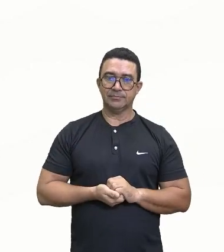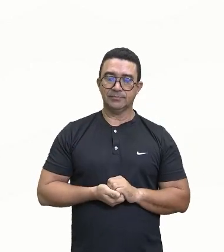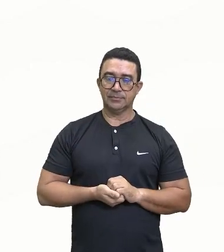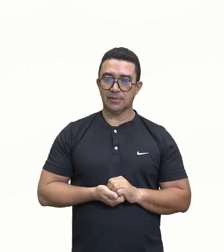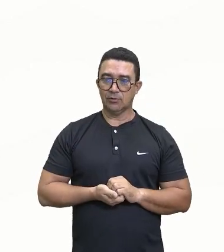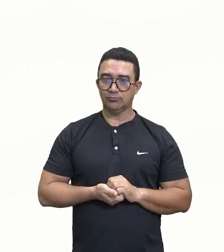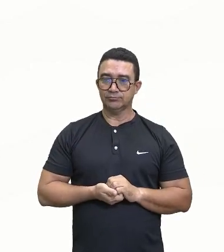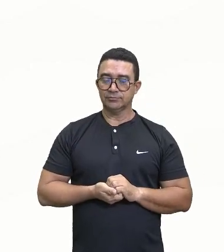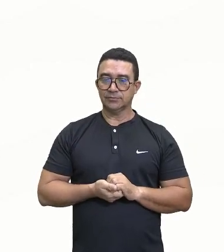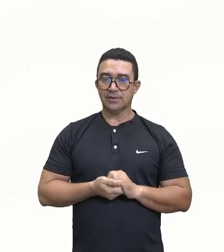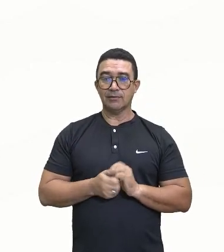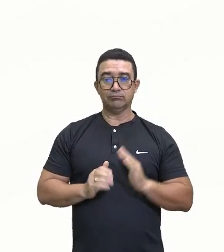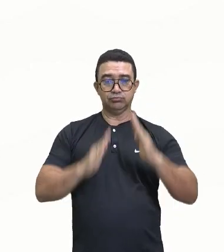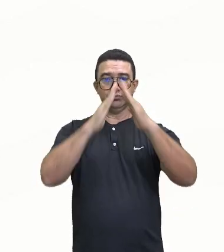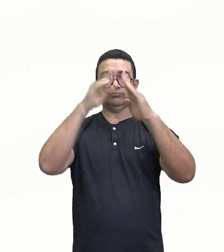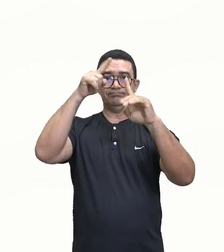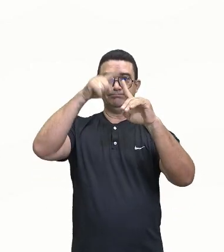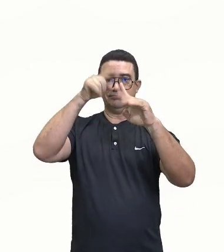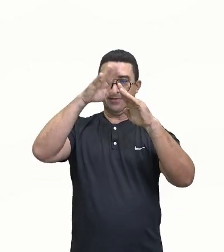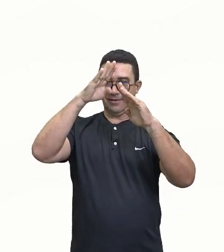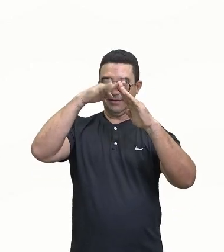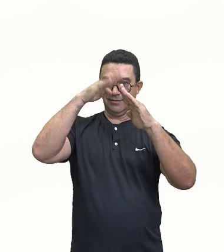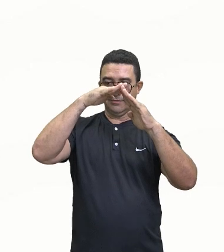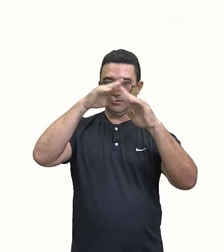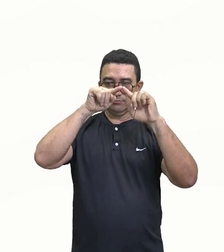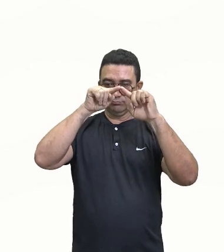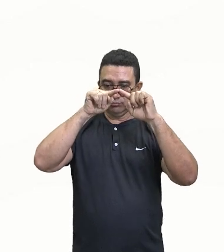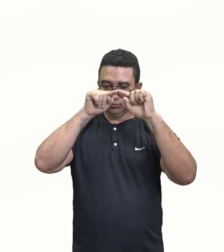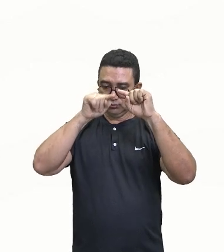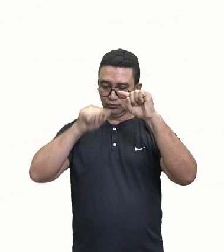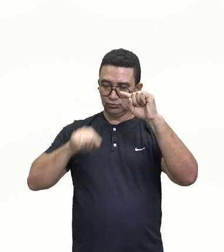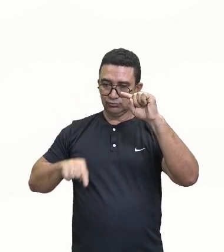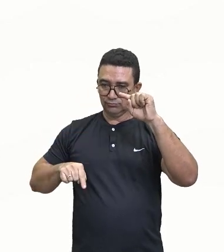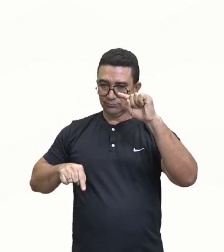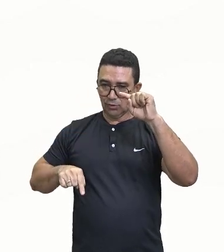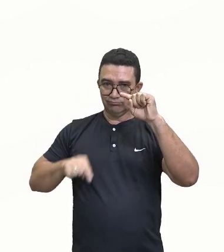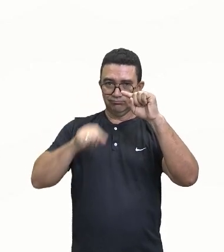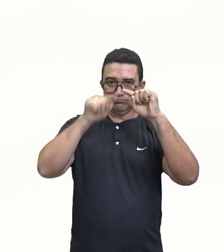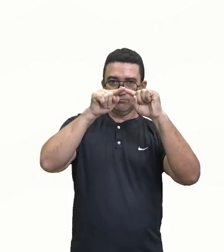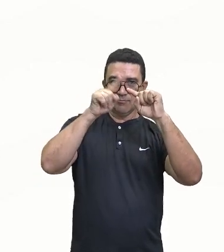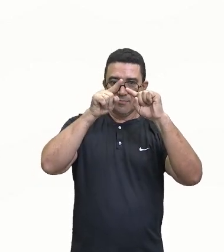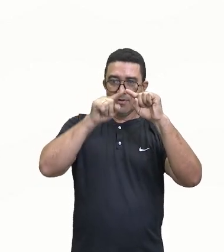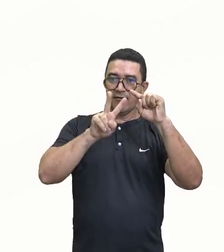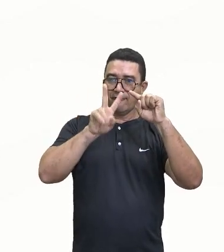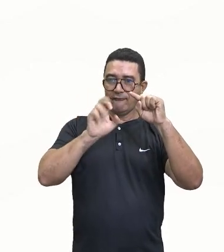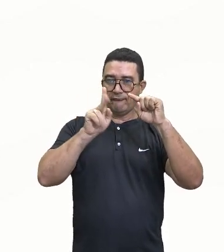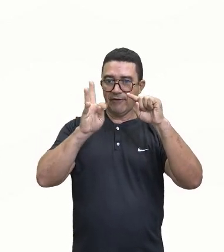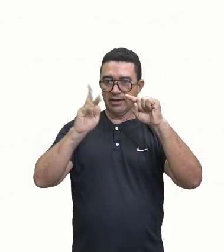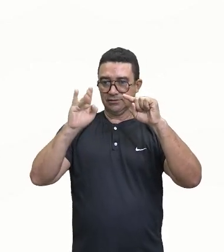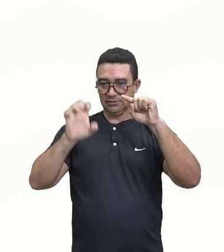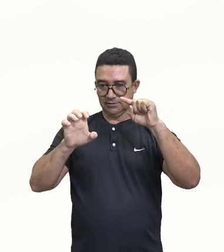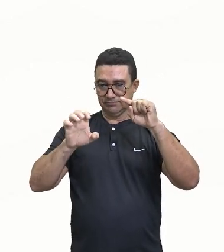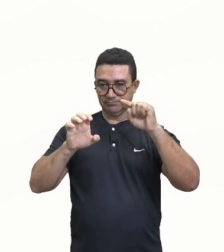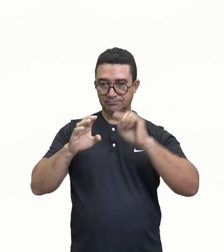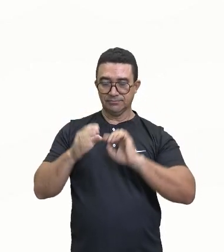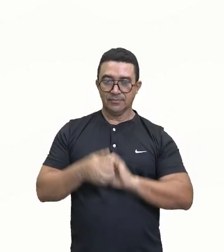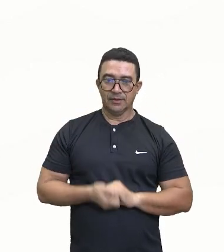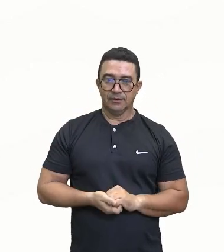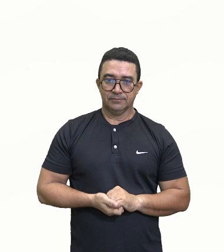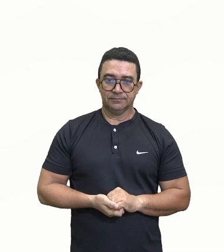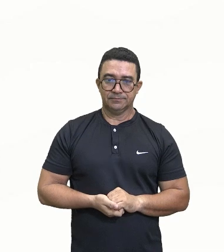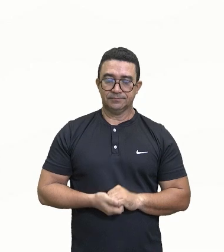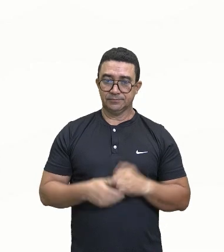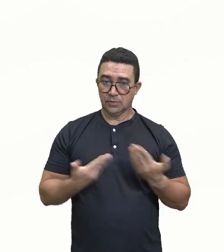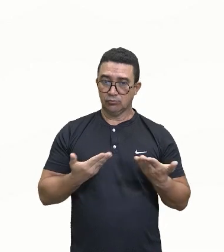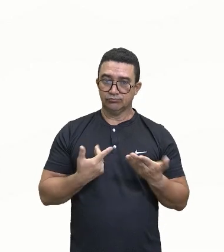da aresta da base até o vértice. Ou seja, se ele está no ponto médio e vai até o